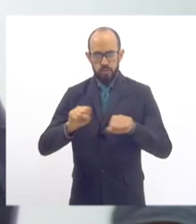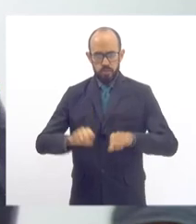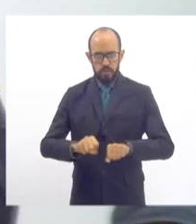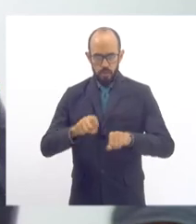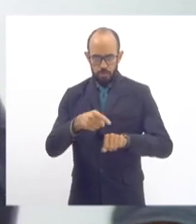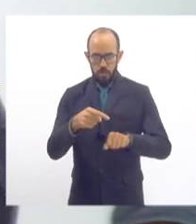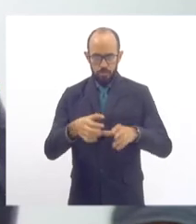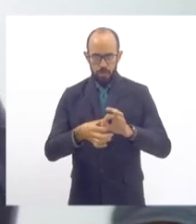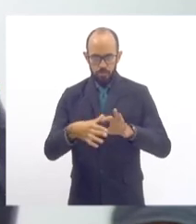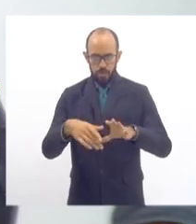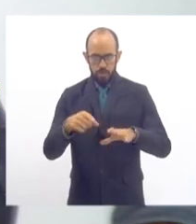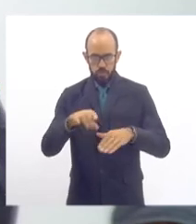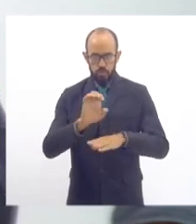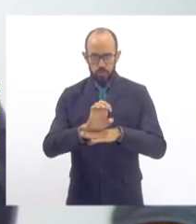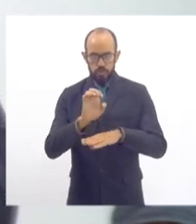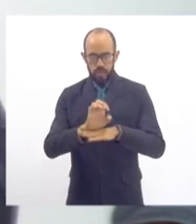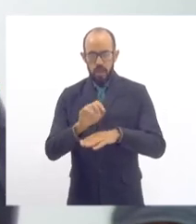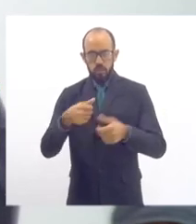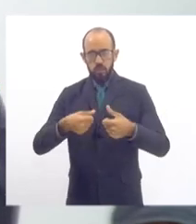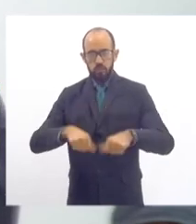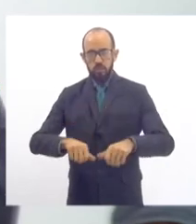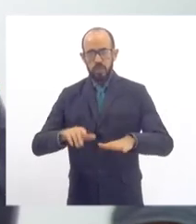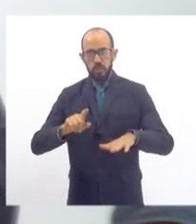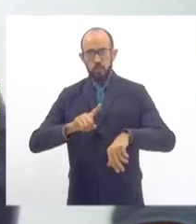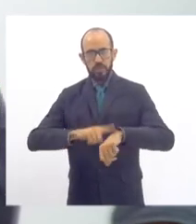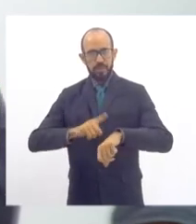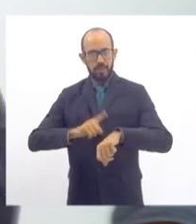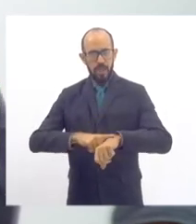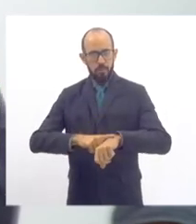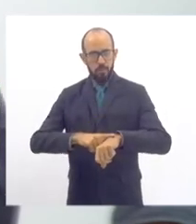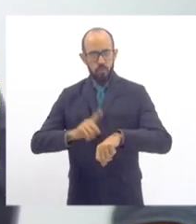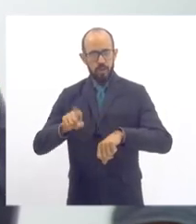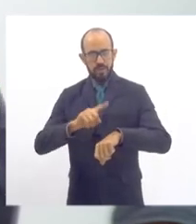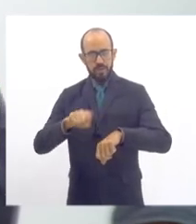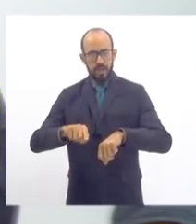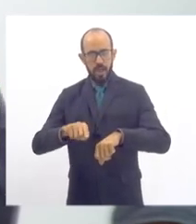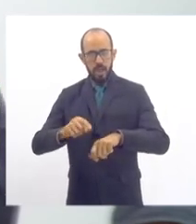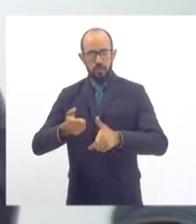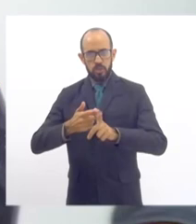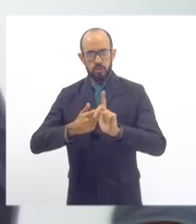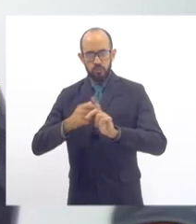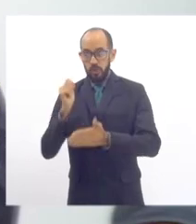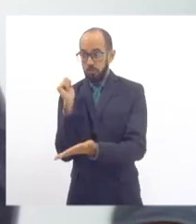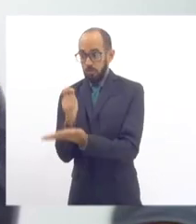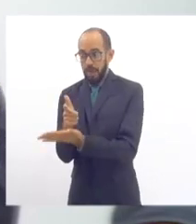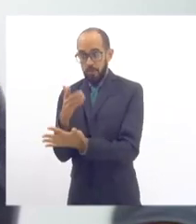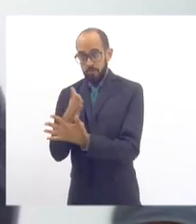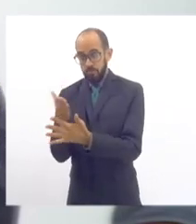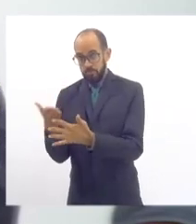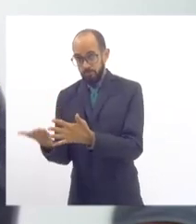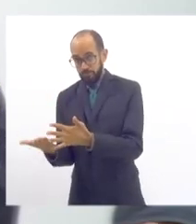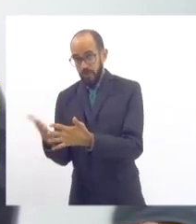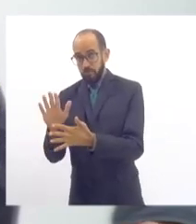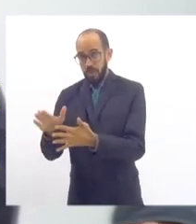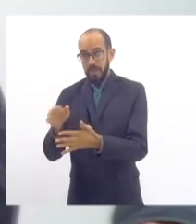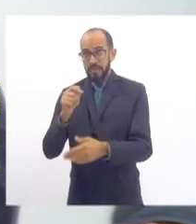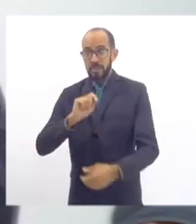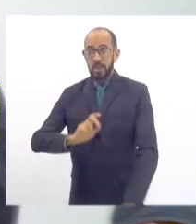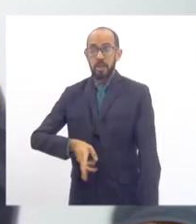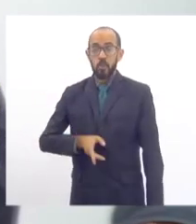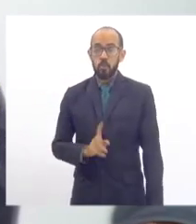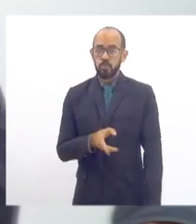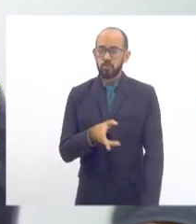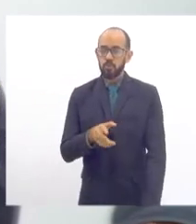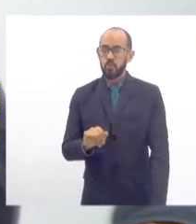Estado passe uma temporada, né, sem pagar a dívida, né, sem pagar a dívida. Mas a dívida segue contando.